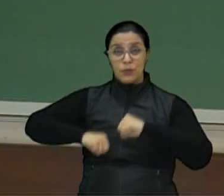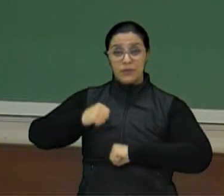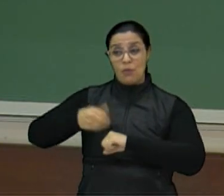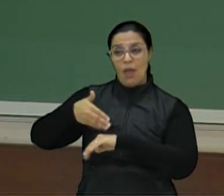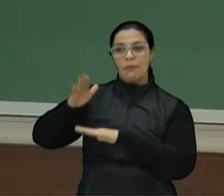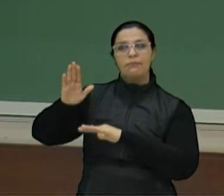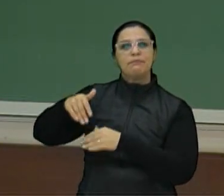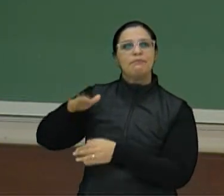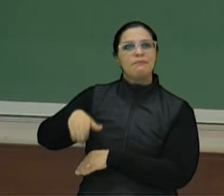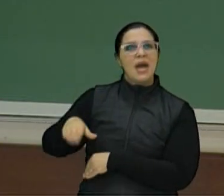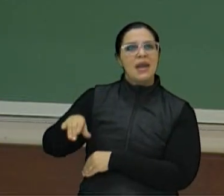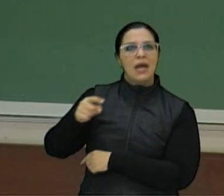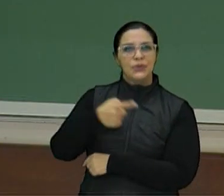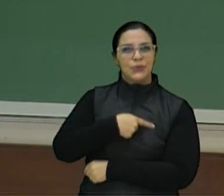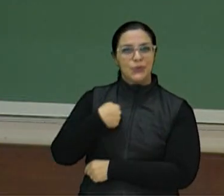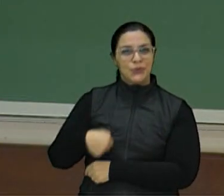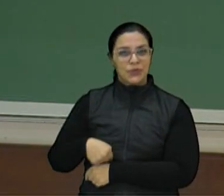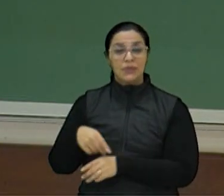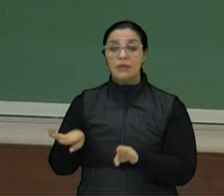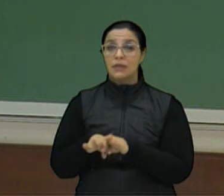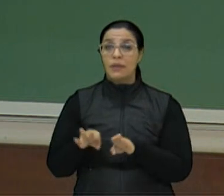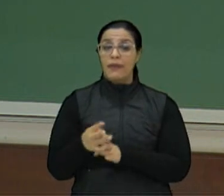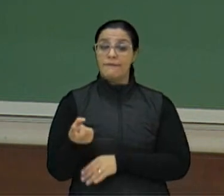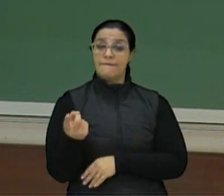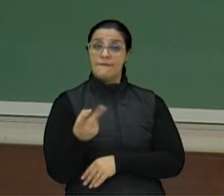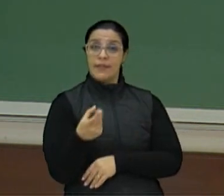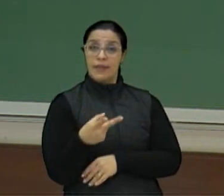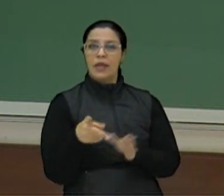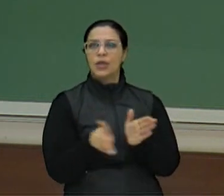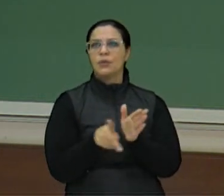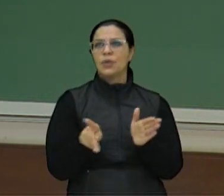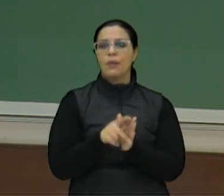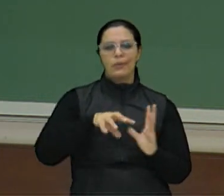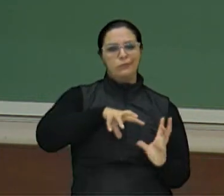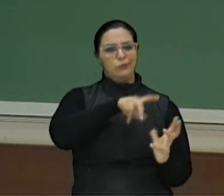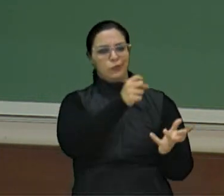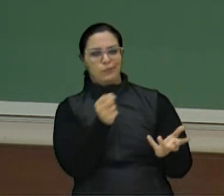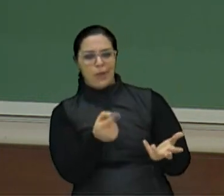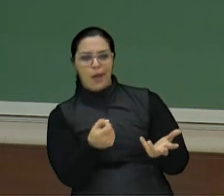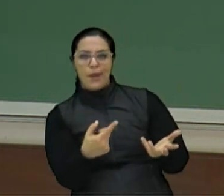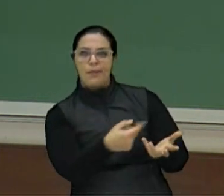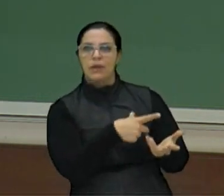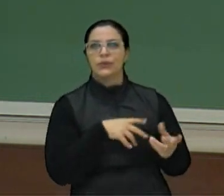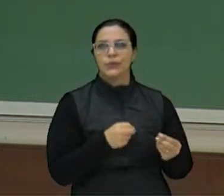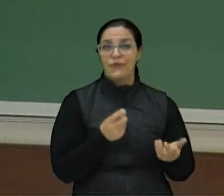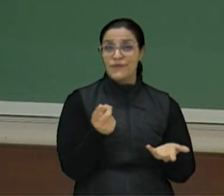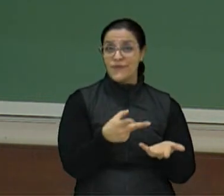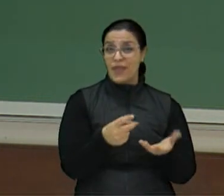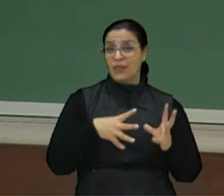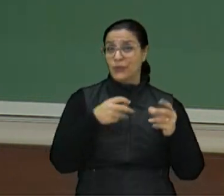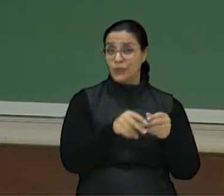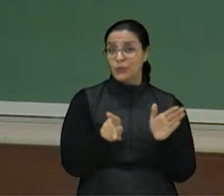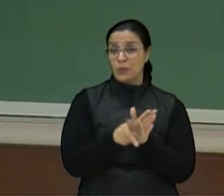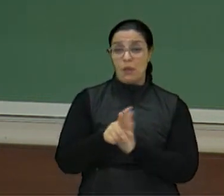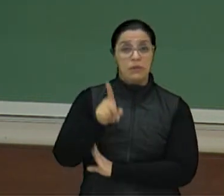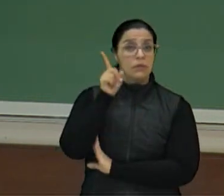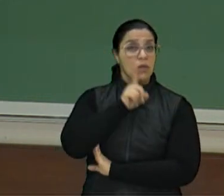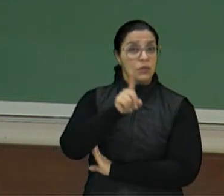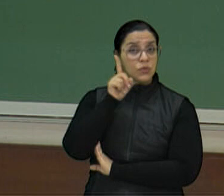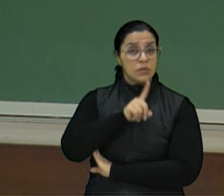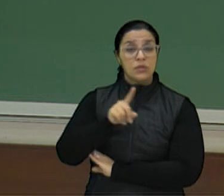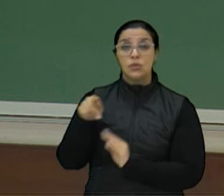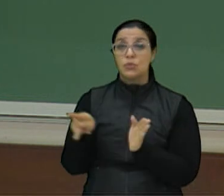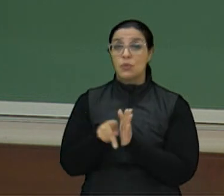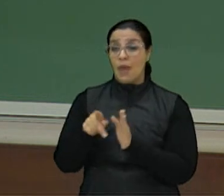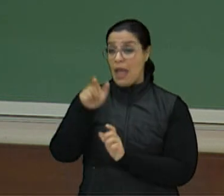e espalhando seus produtos pelo planeta. Os Estados Unidos, o